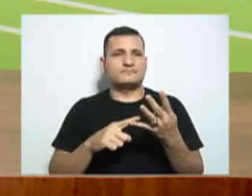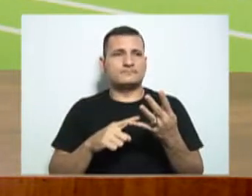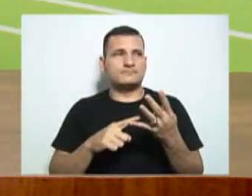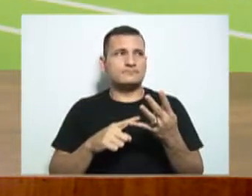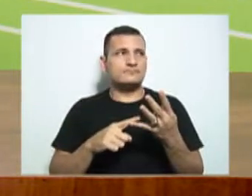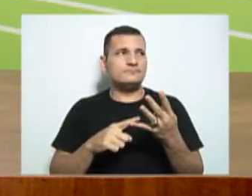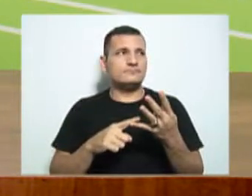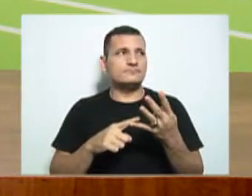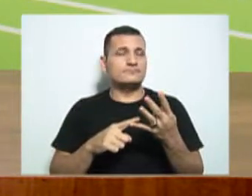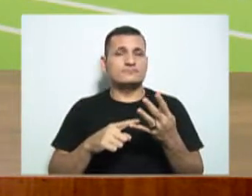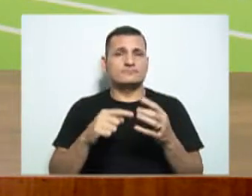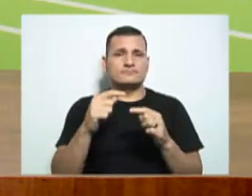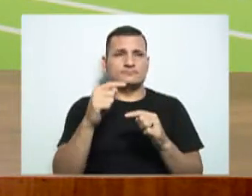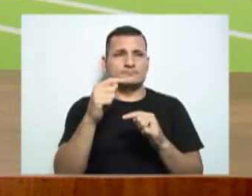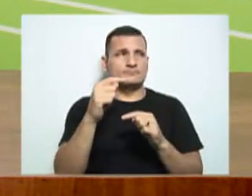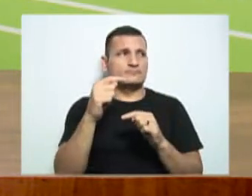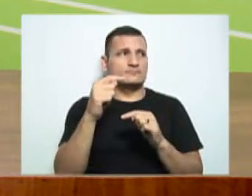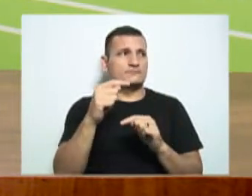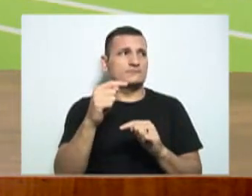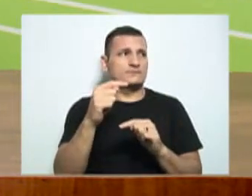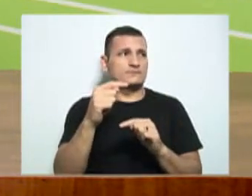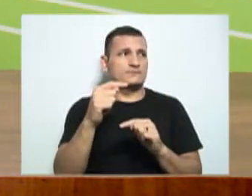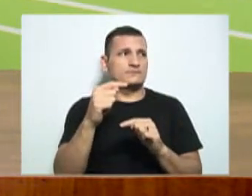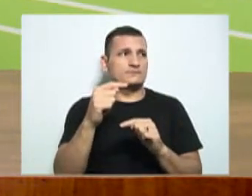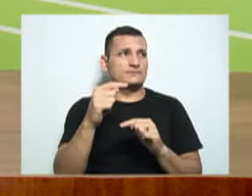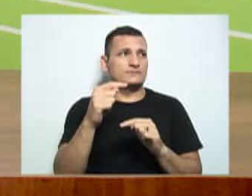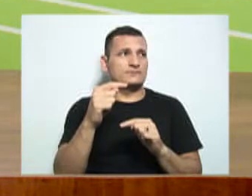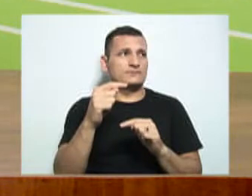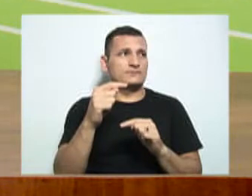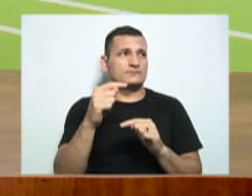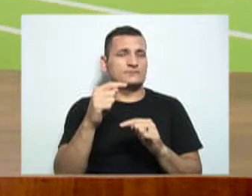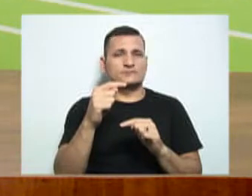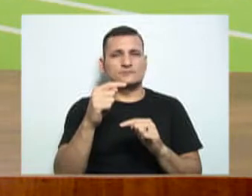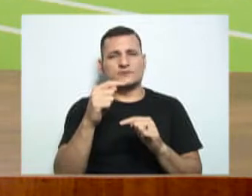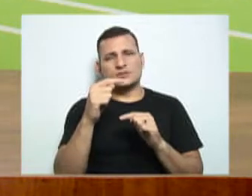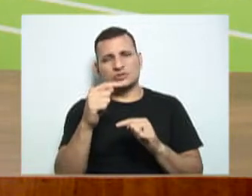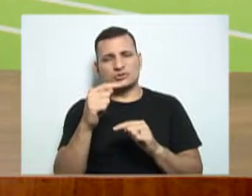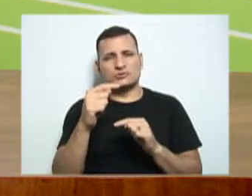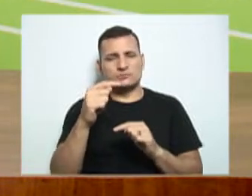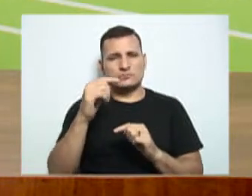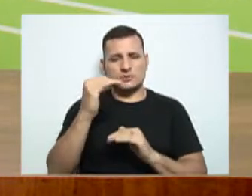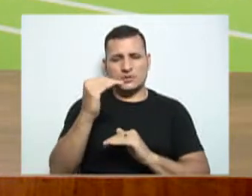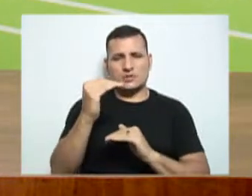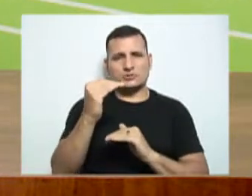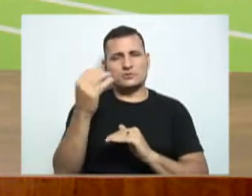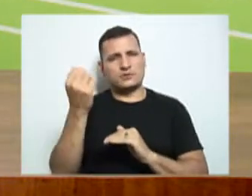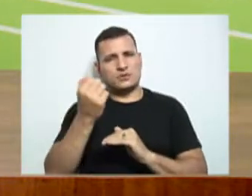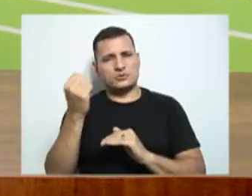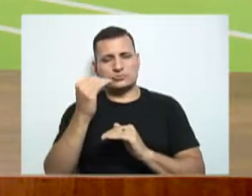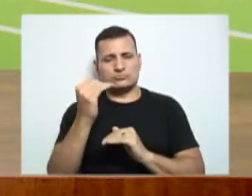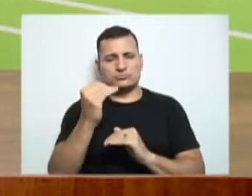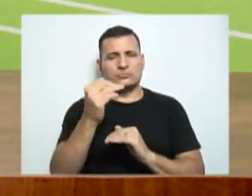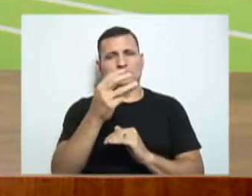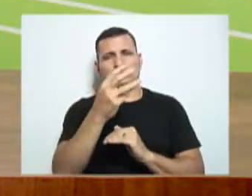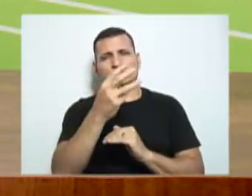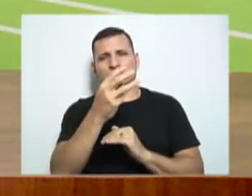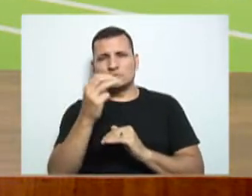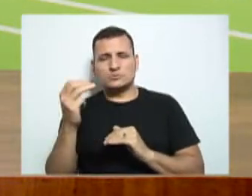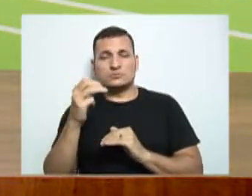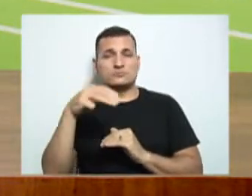Uma caixinha de leite na medida de 250 até 300